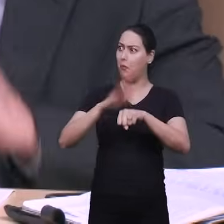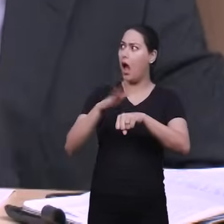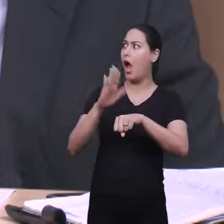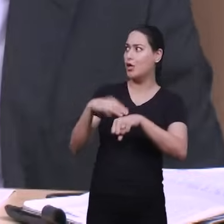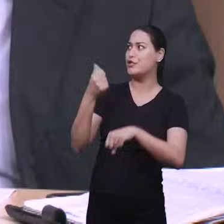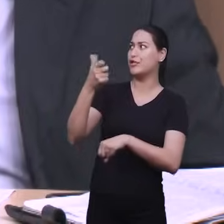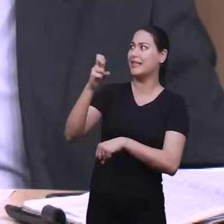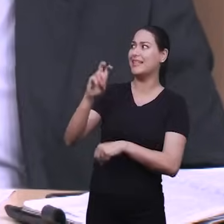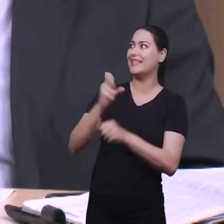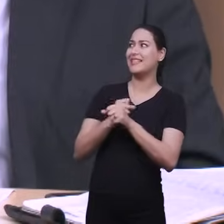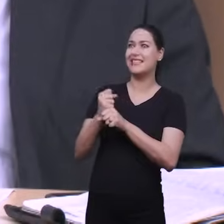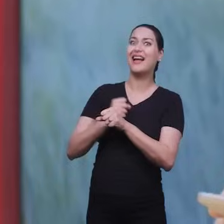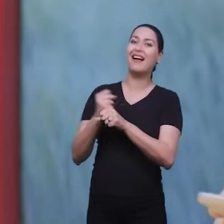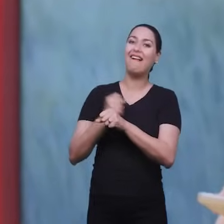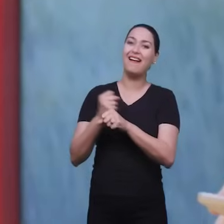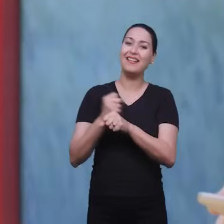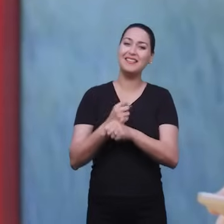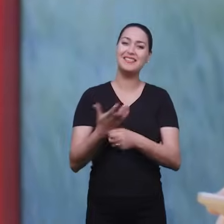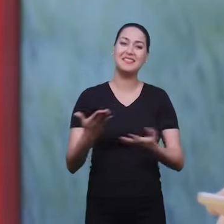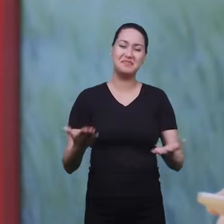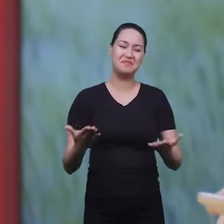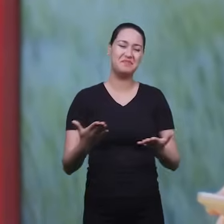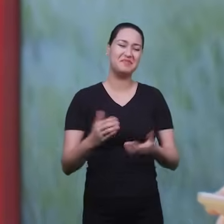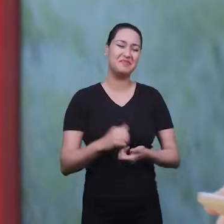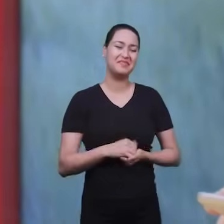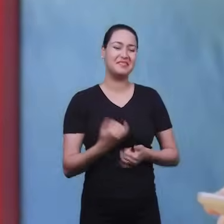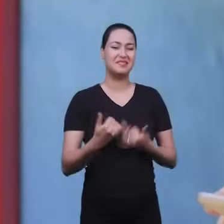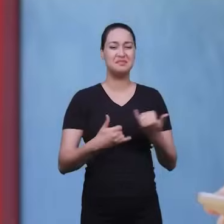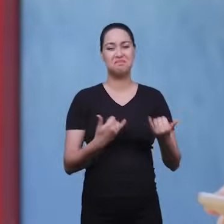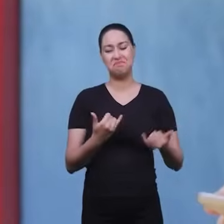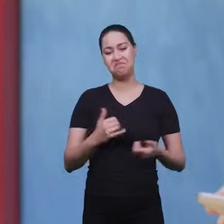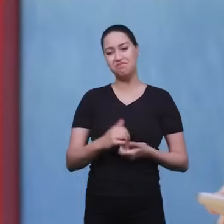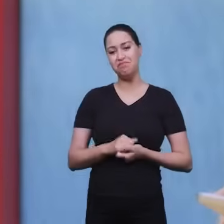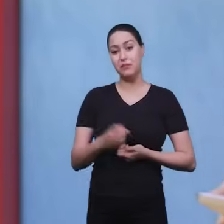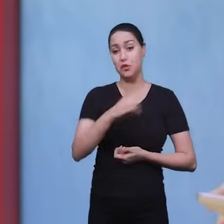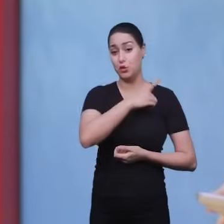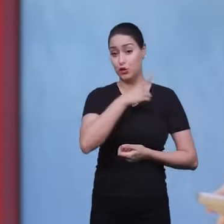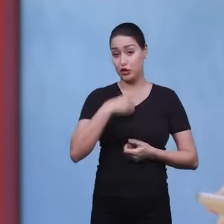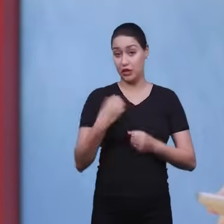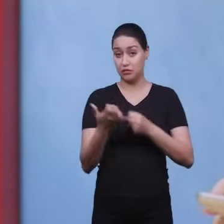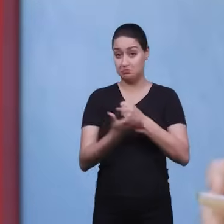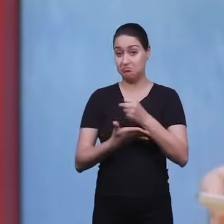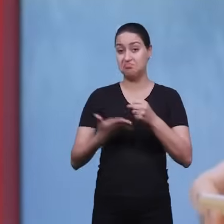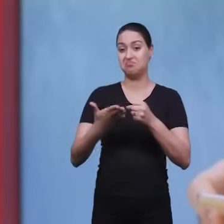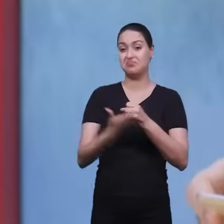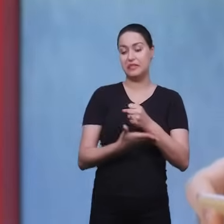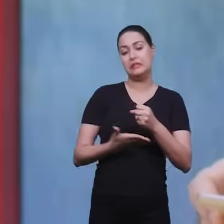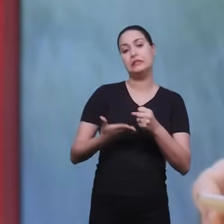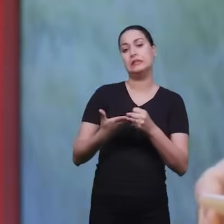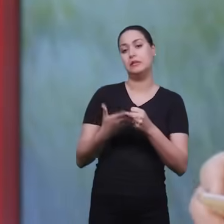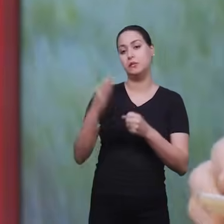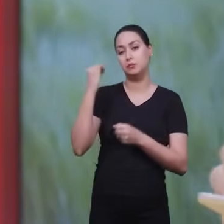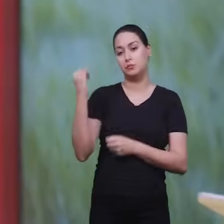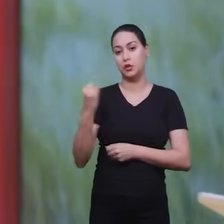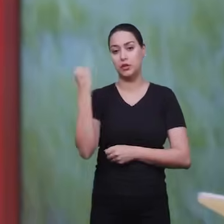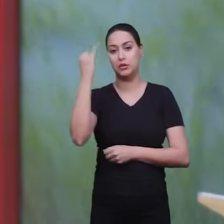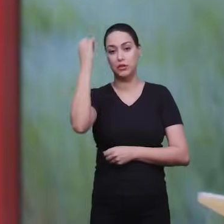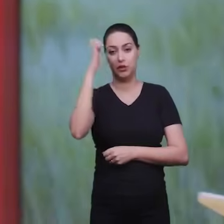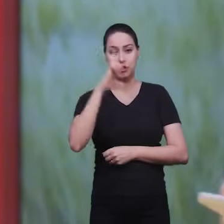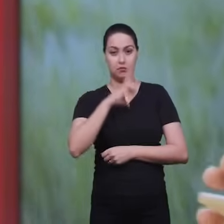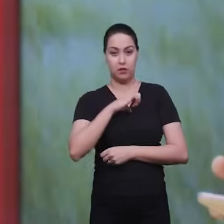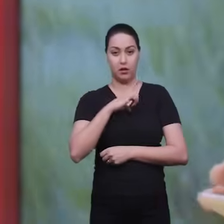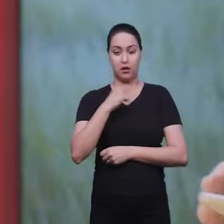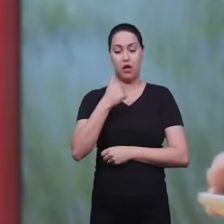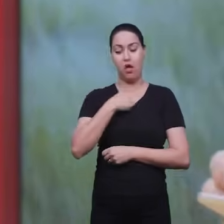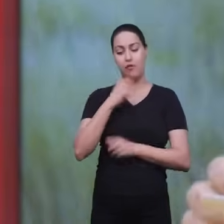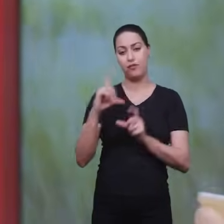veja só a questão que o rei seguinte o teatro Ele é um homem fundamental na igreja Eu muitas vezes viajar para o exterior com